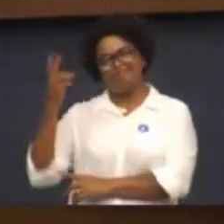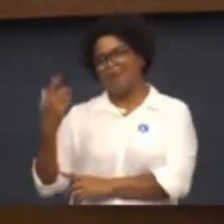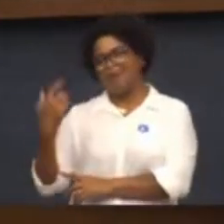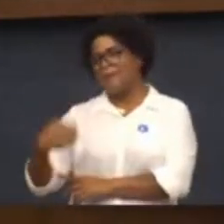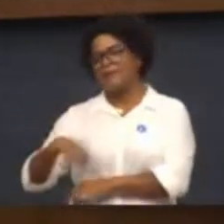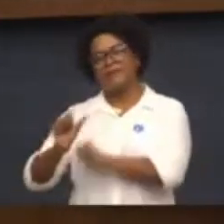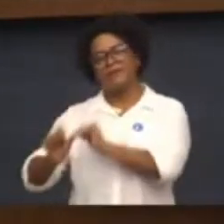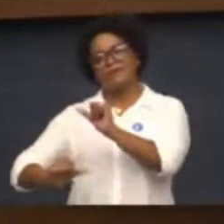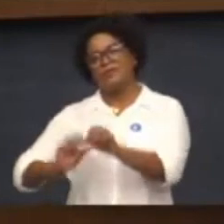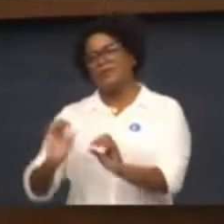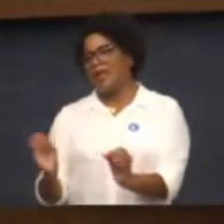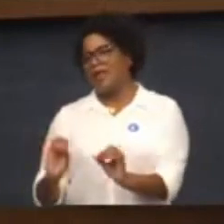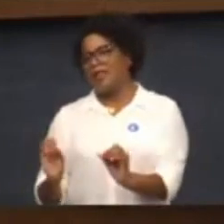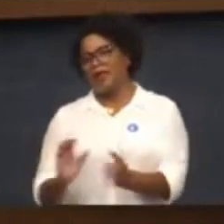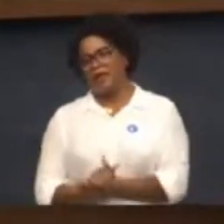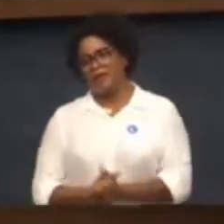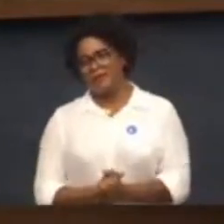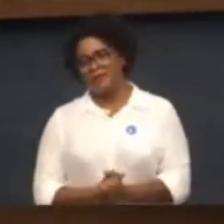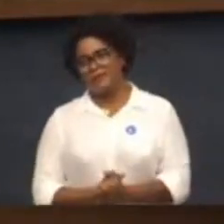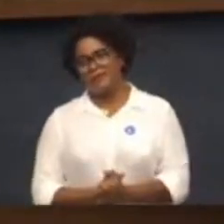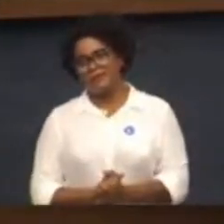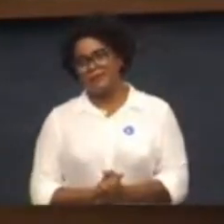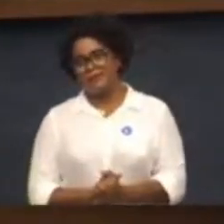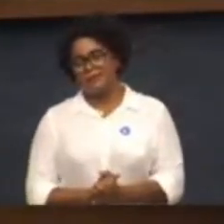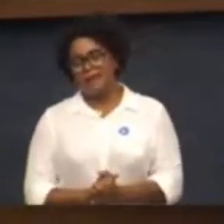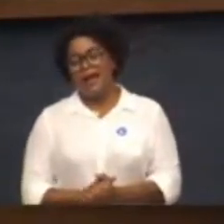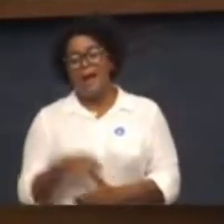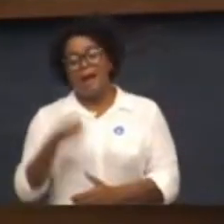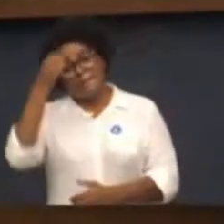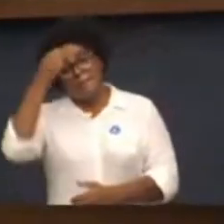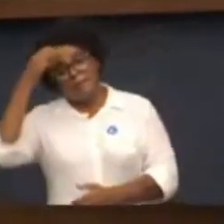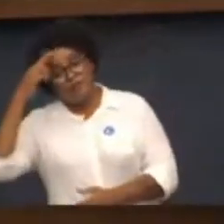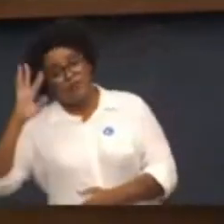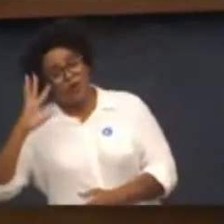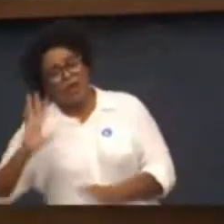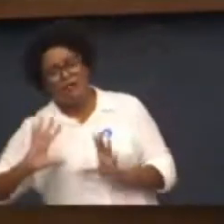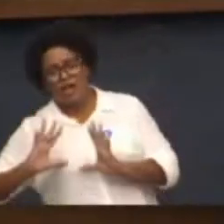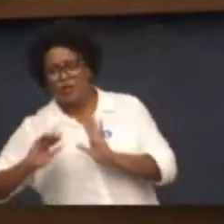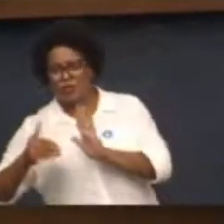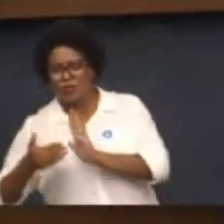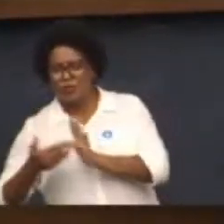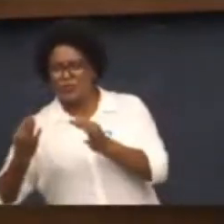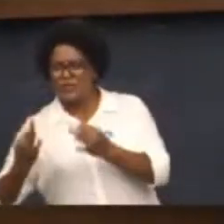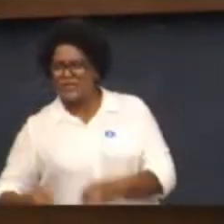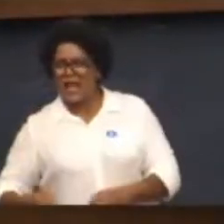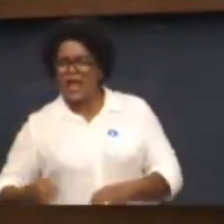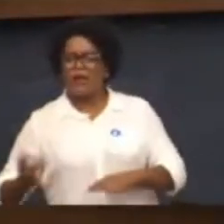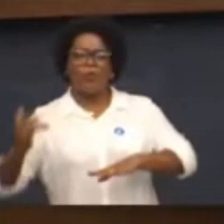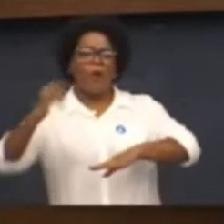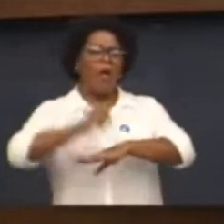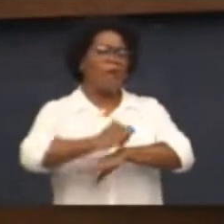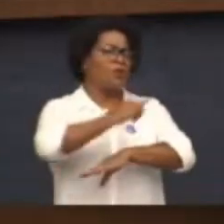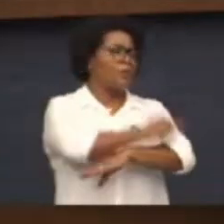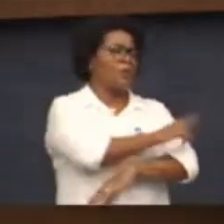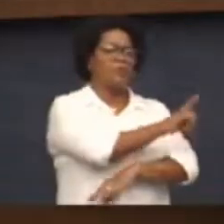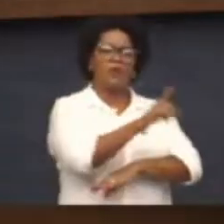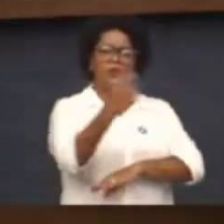Não precisava de mexer na eleição do Conselho Tutelar, não tem que revisitar o Carro dos Prates. A